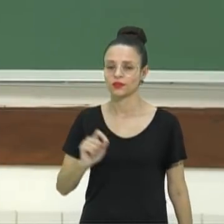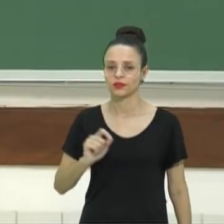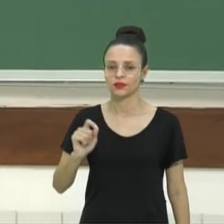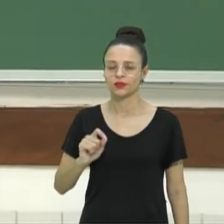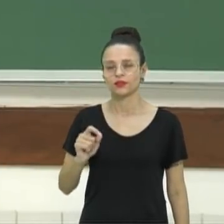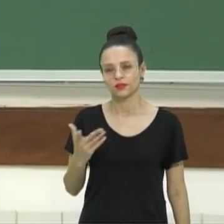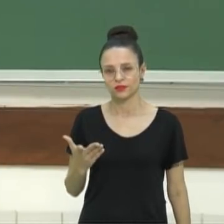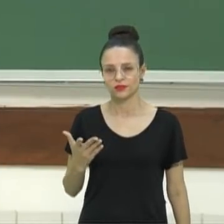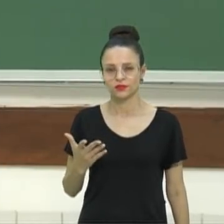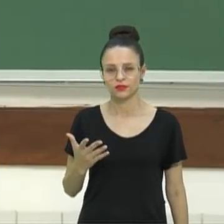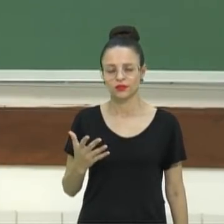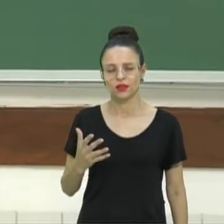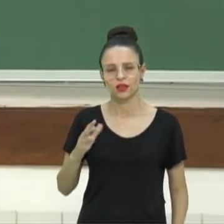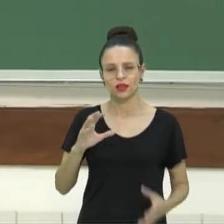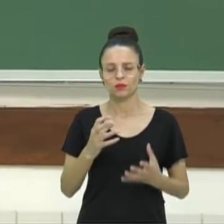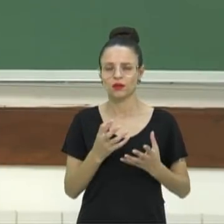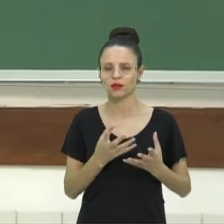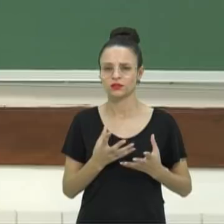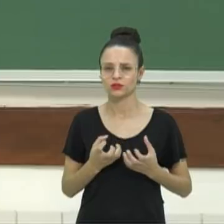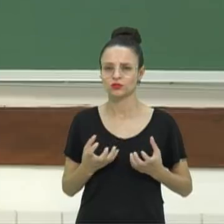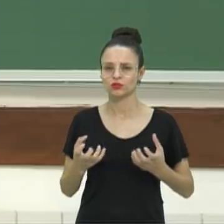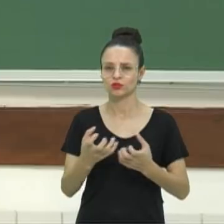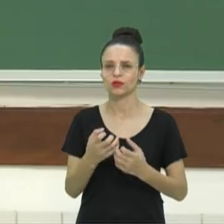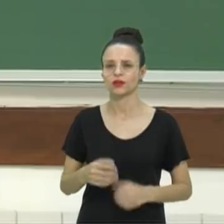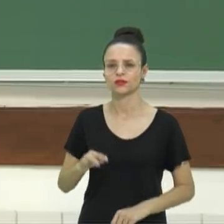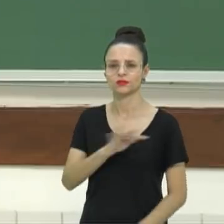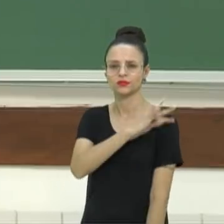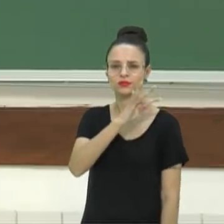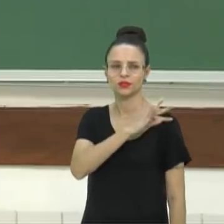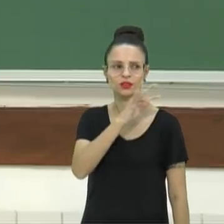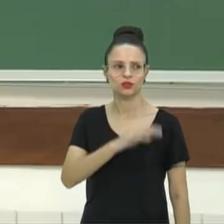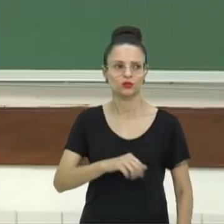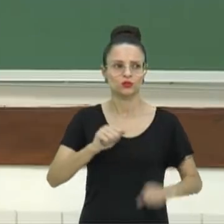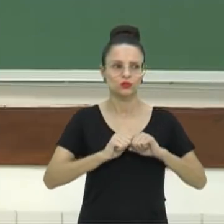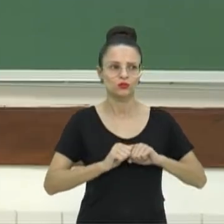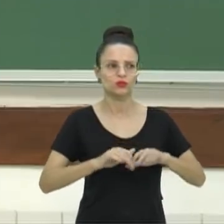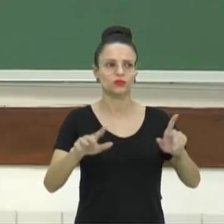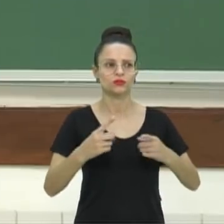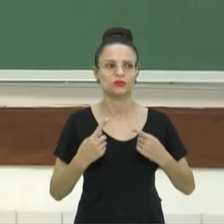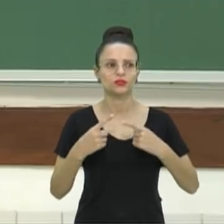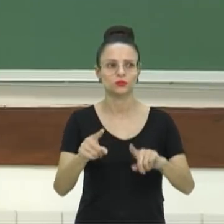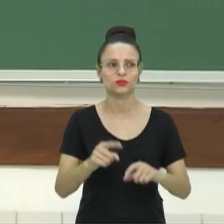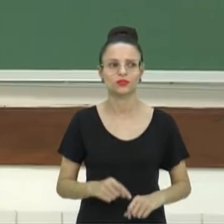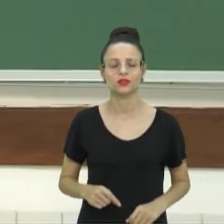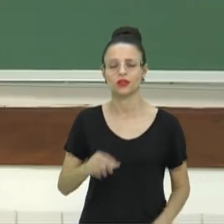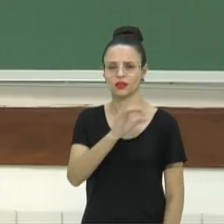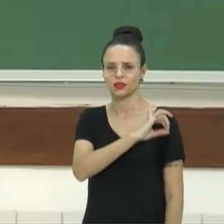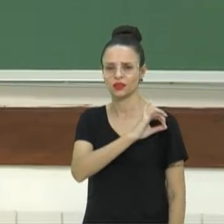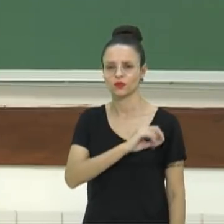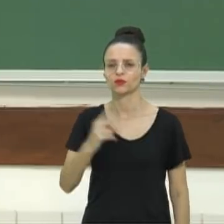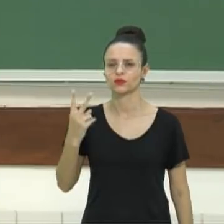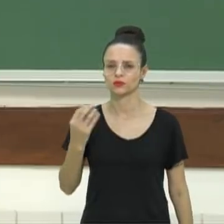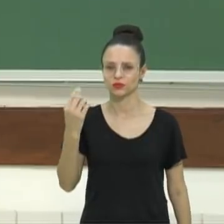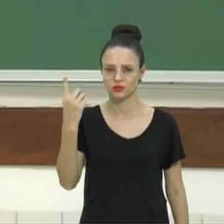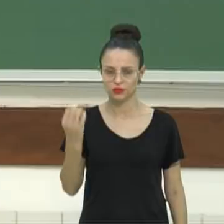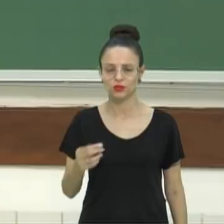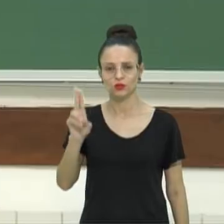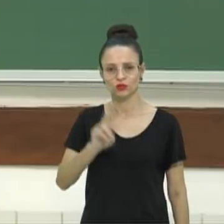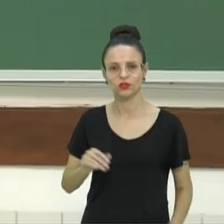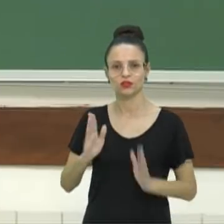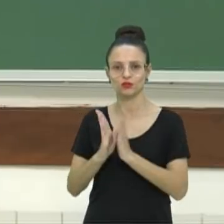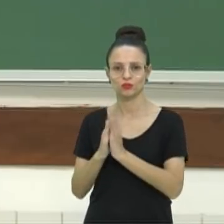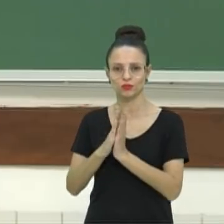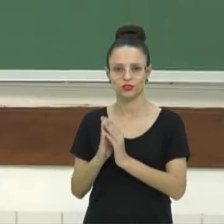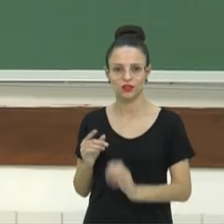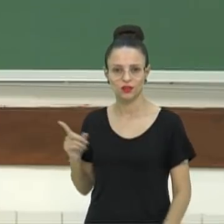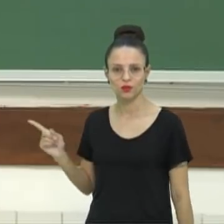uma espécie de uma espuma, né, lá que o técnico lança quando quer lançar um desafio. Na Rio 2016 foi utilizado o mascote dos jogos,